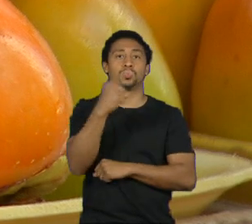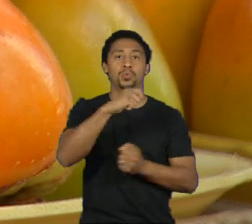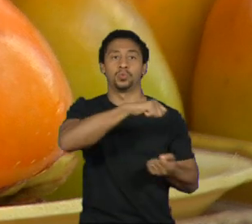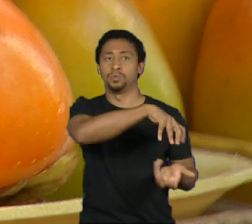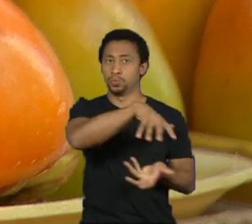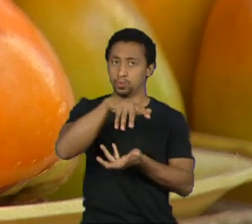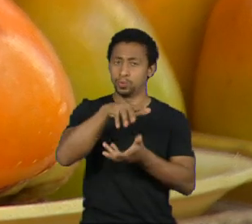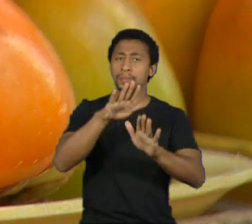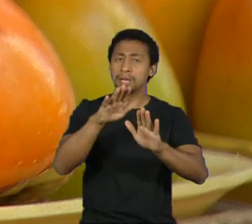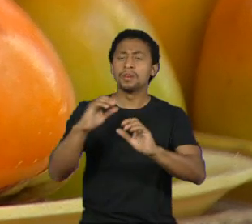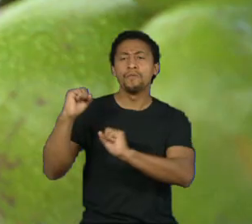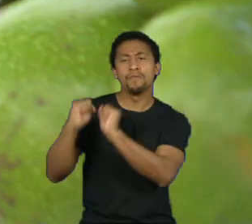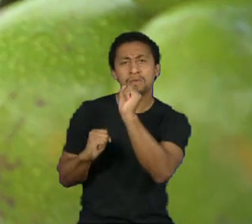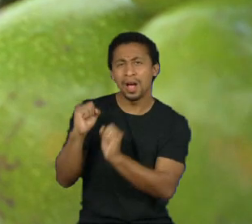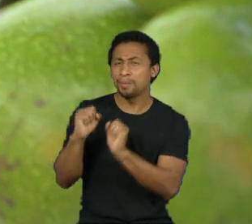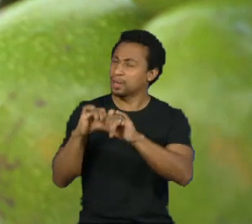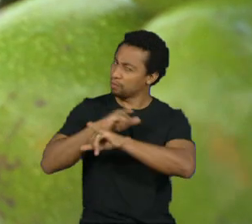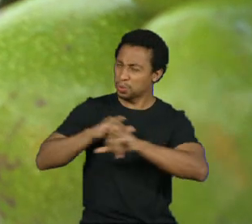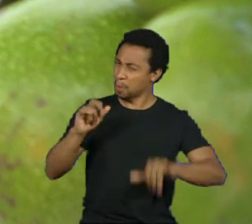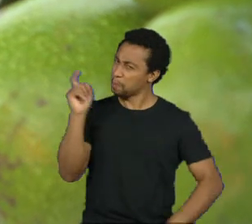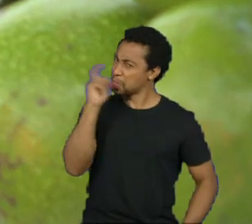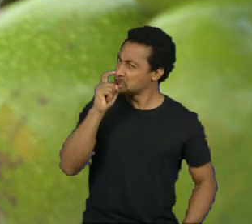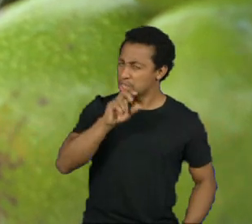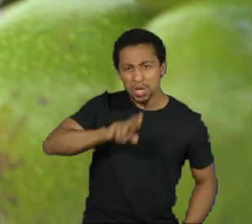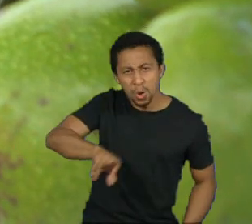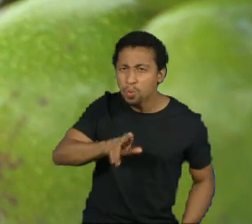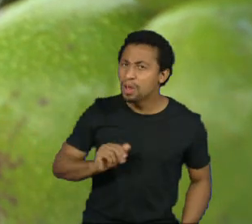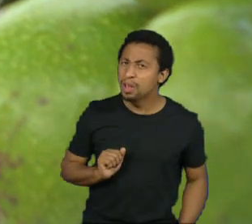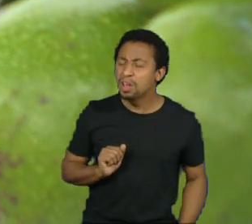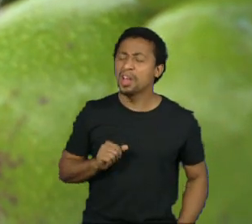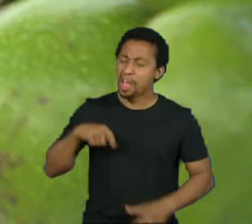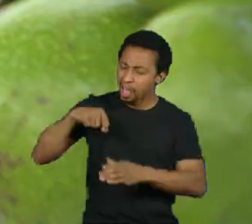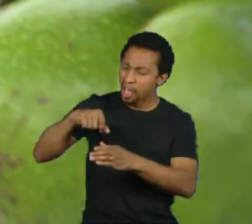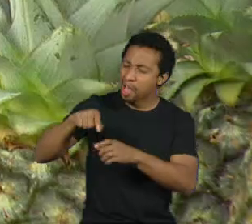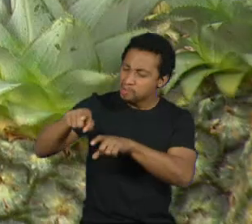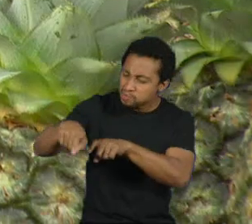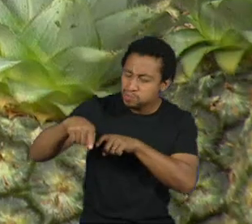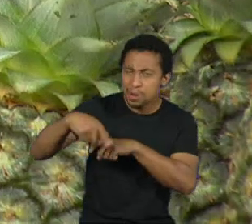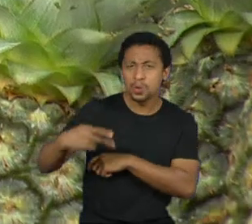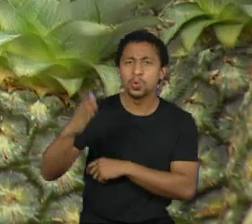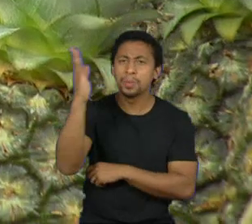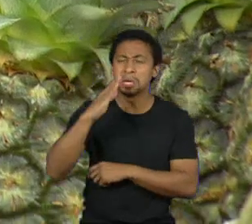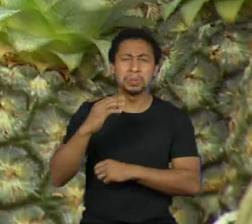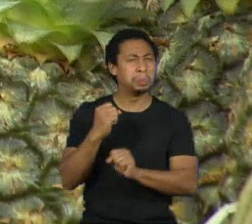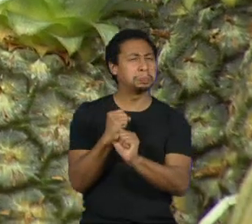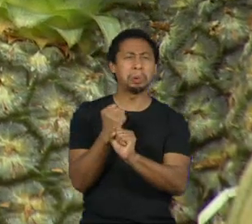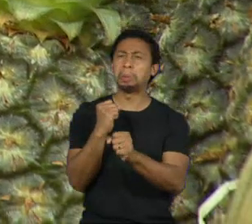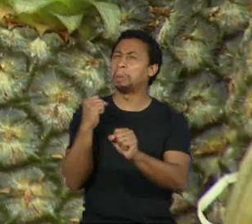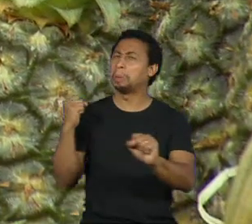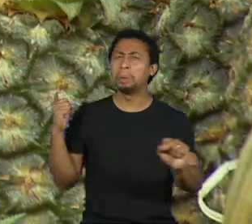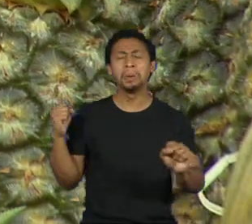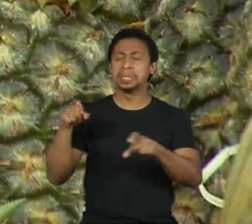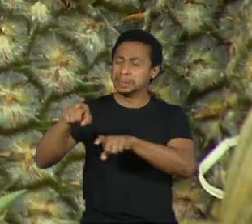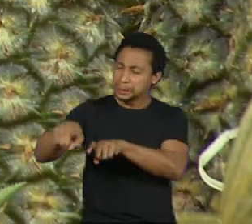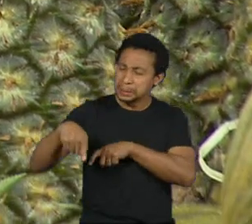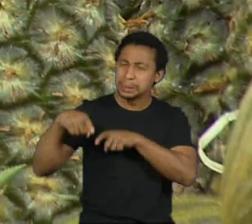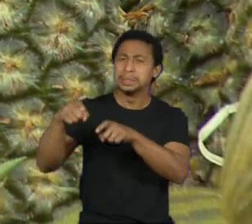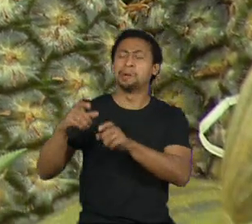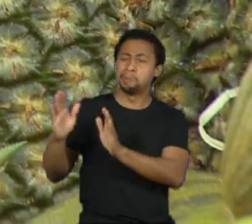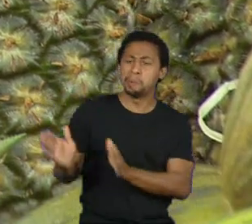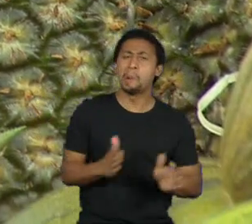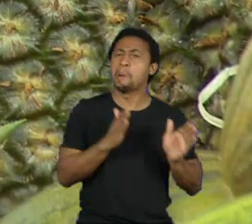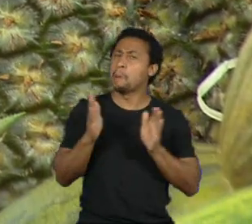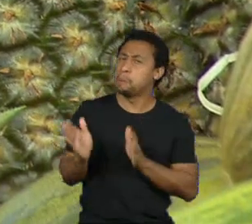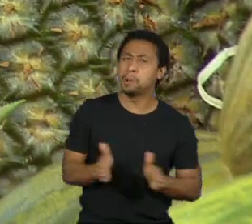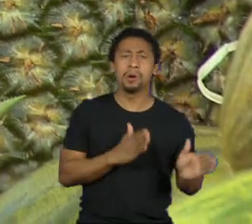contestam, alegando que a área para a agricultura no país é muito extensa e que as lavouras produzem várias colheitas por ano, o